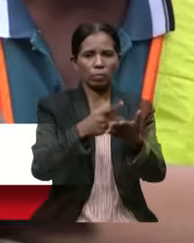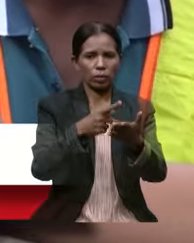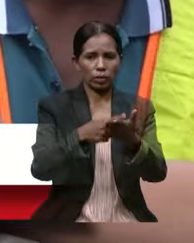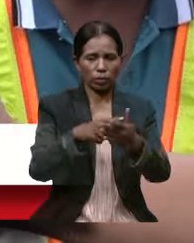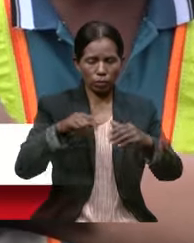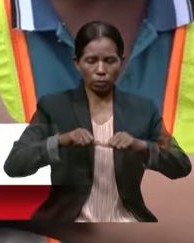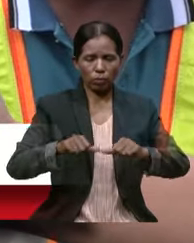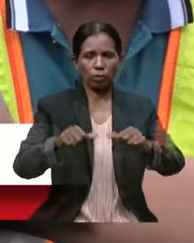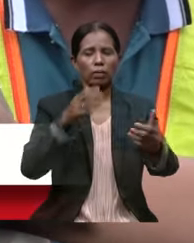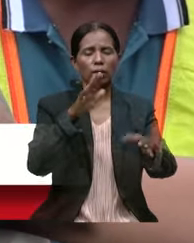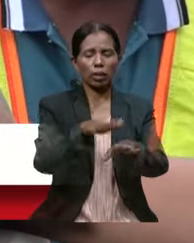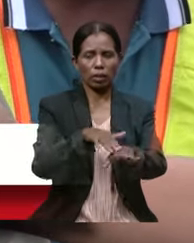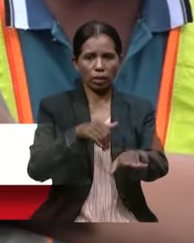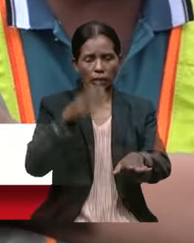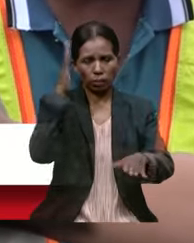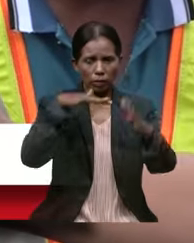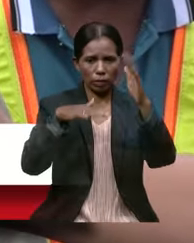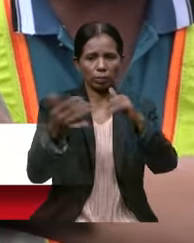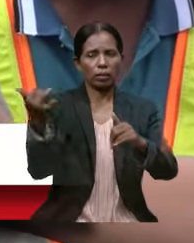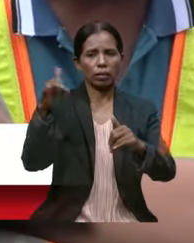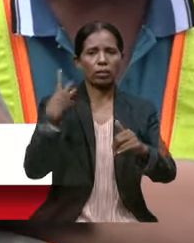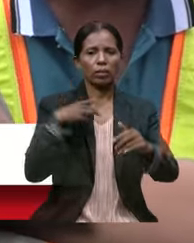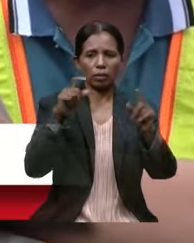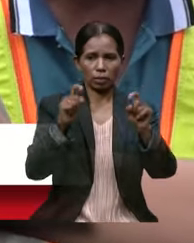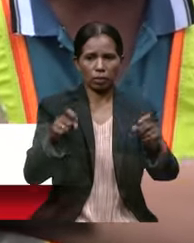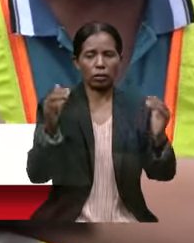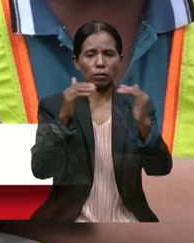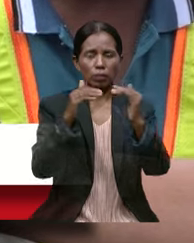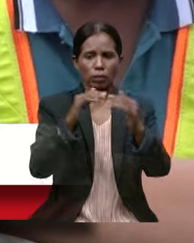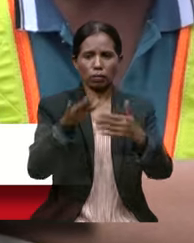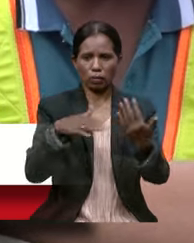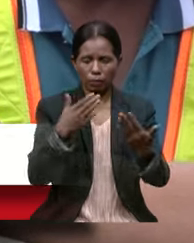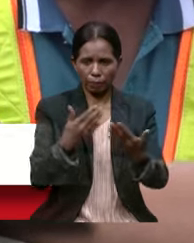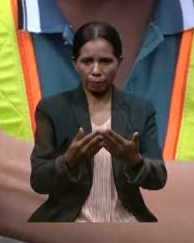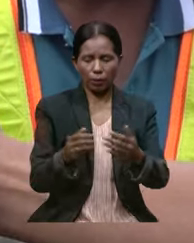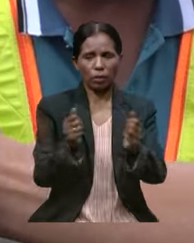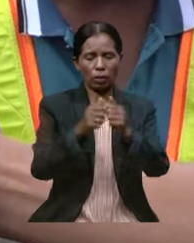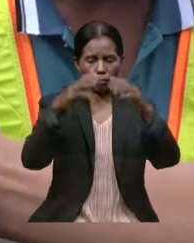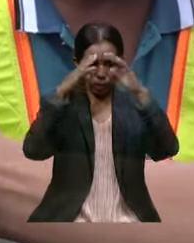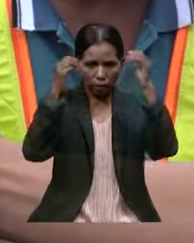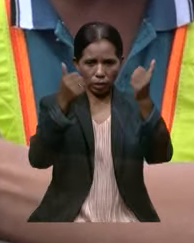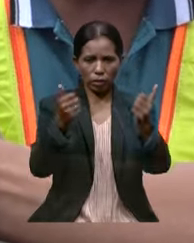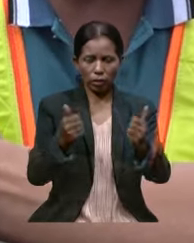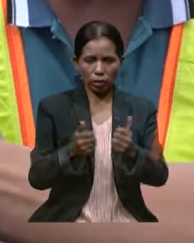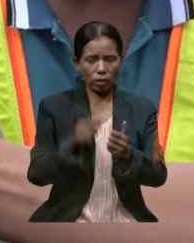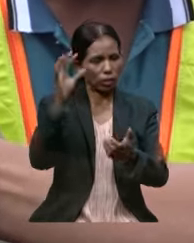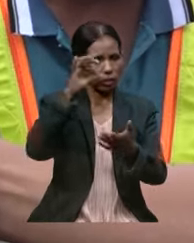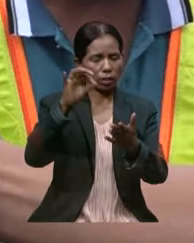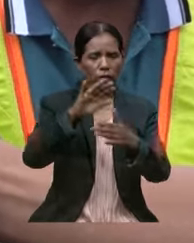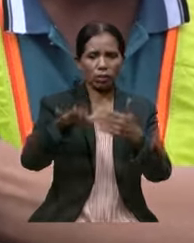laonene kliu. Problema sira ne itamos amos alote encontro o contractor sira ne, o presidente autoridade, o ne secretario sira